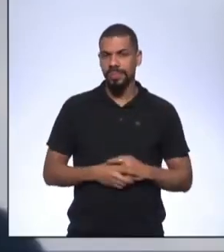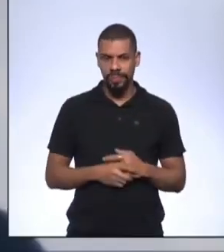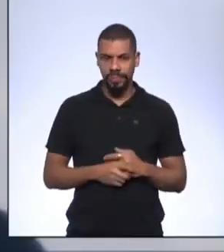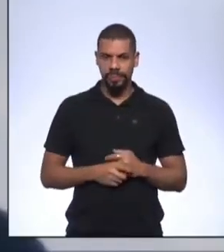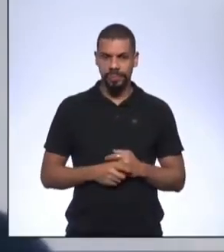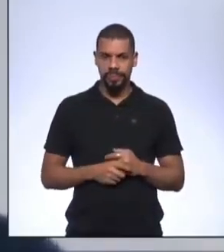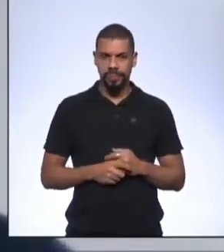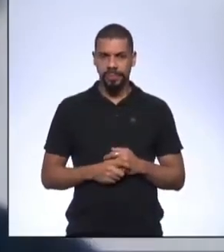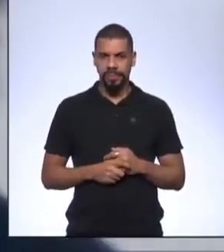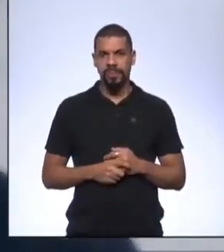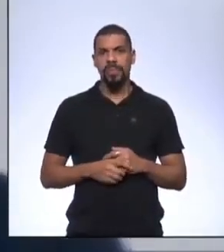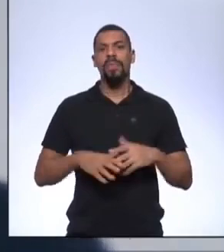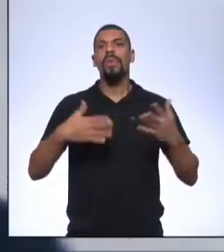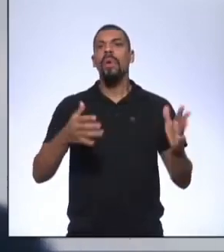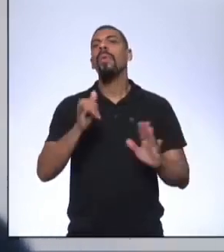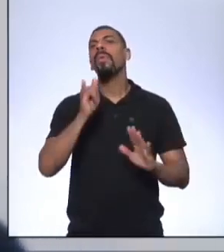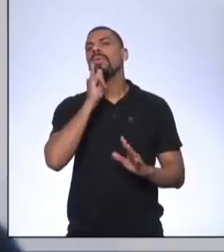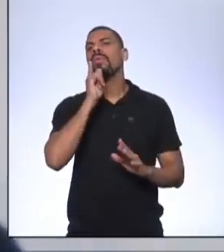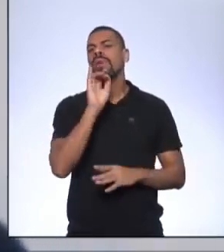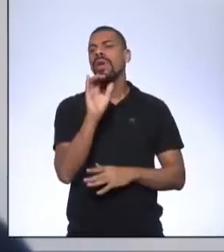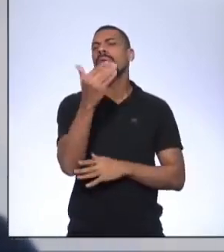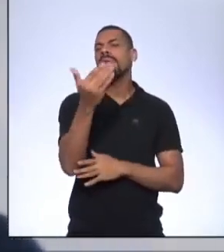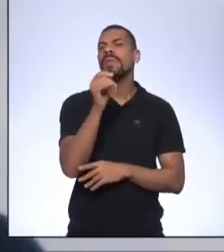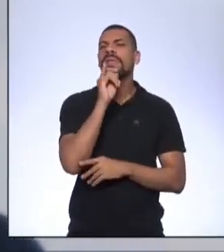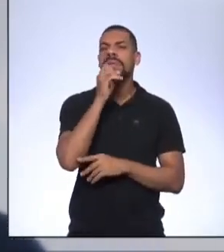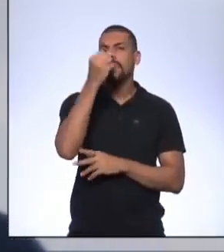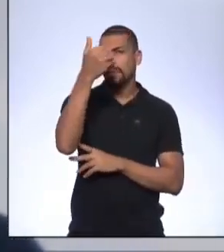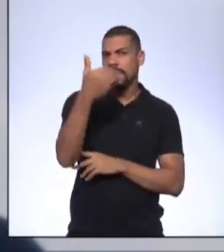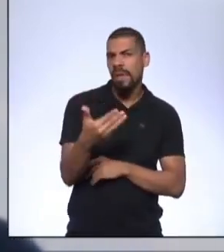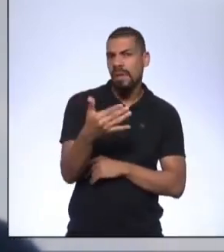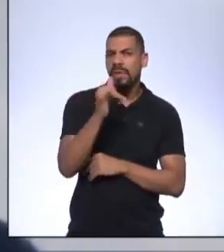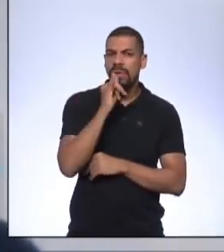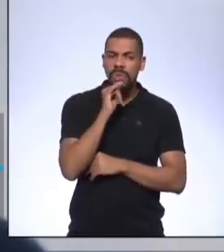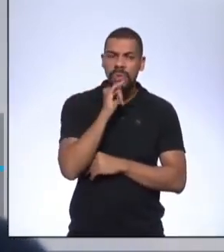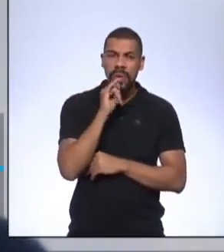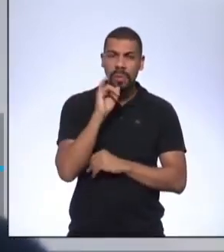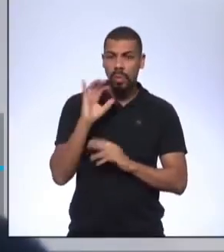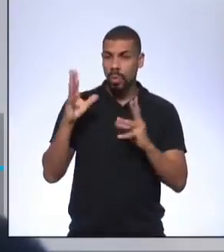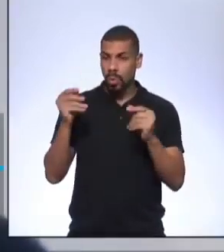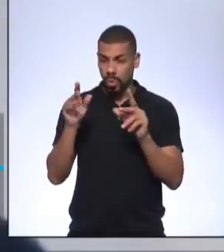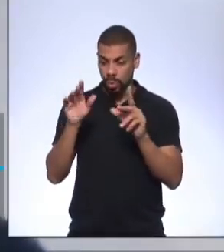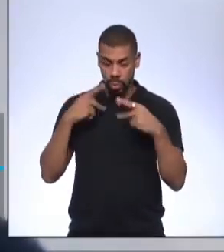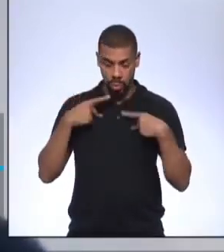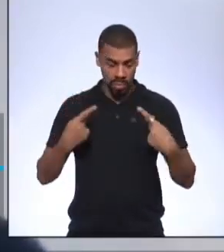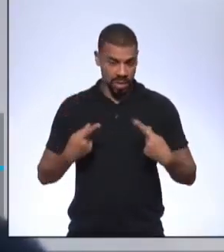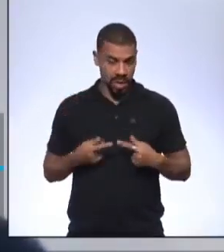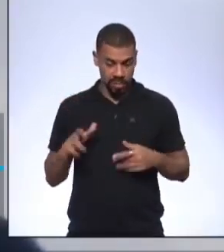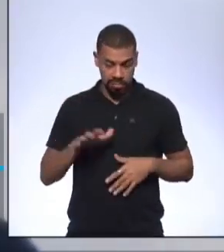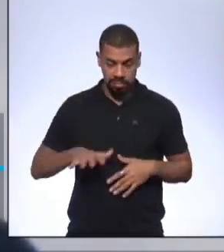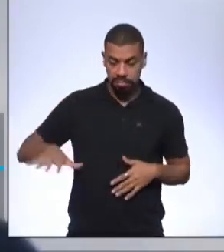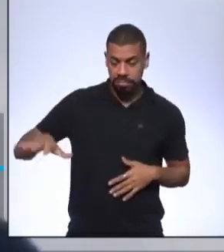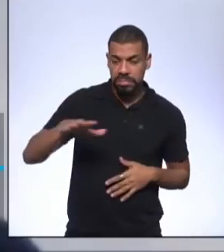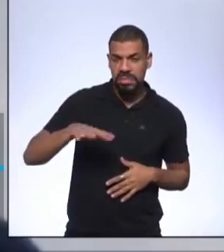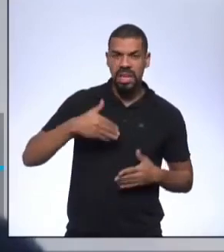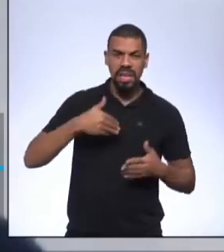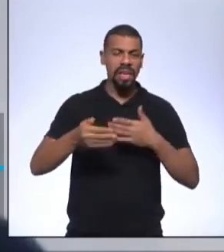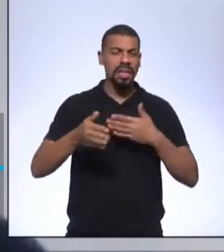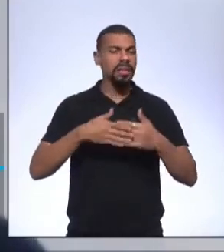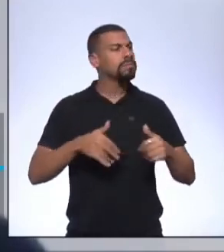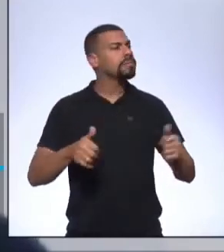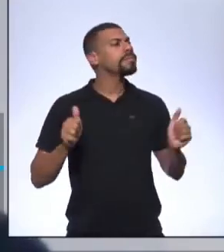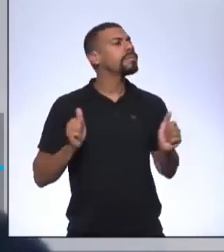só, gente. Então, o que é que o Thomas Hobbes está dizendo? Se deixar a humanidade por conta e risco, cada um faz o que